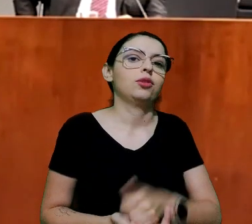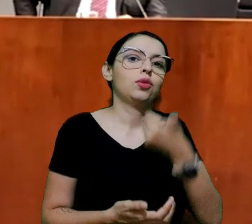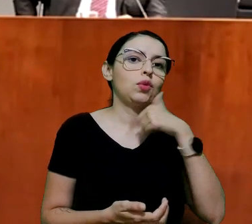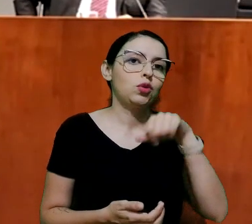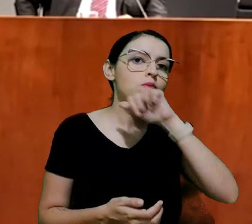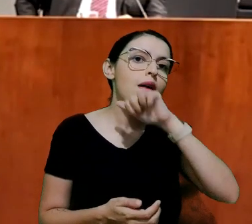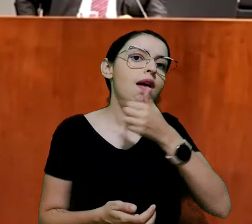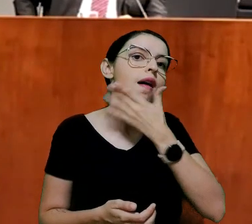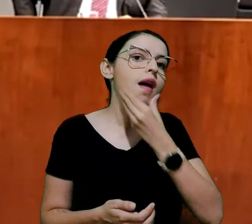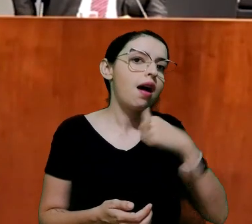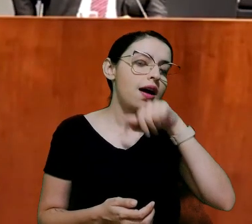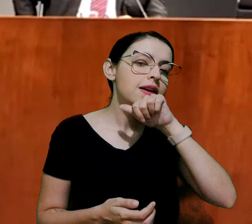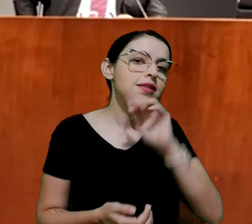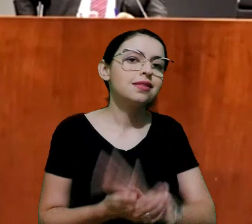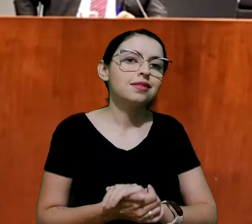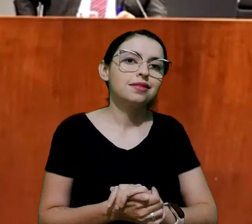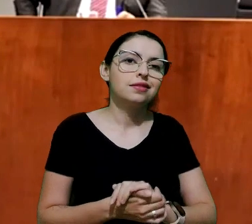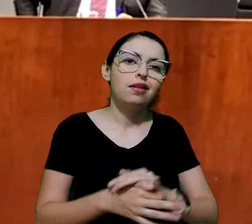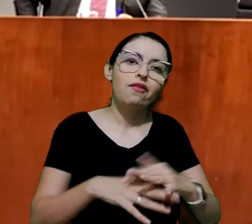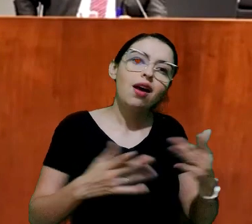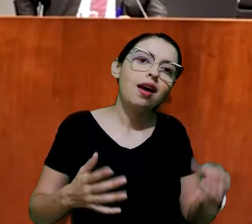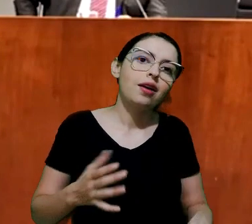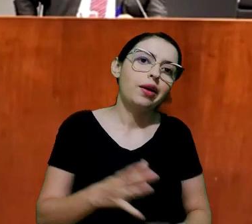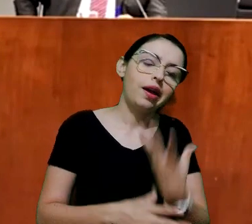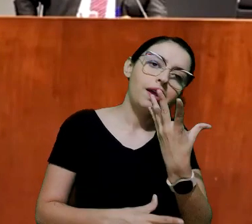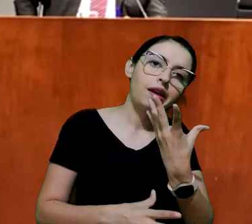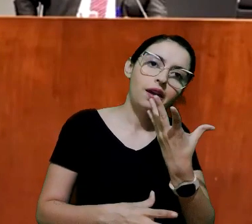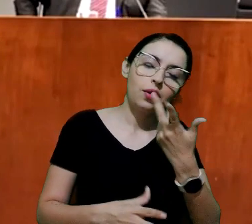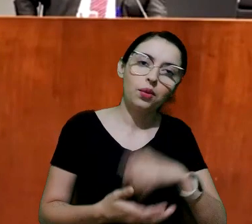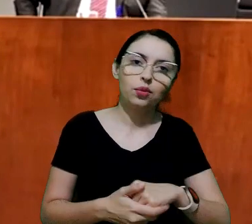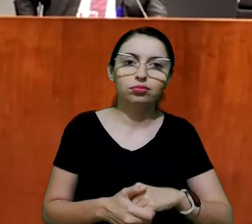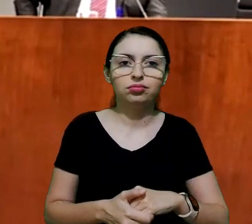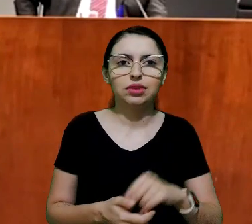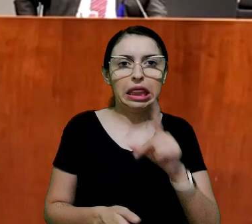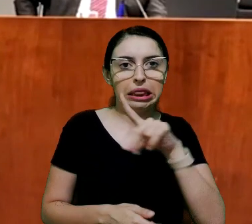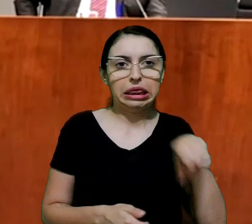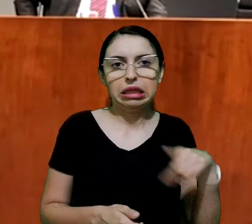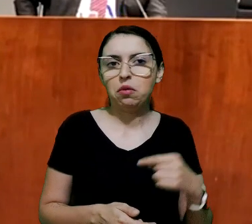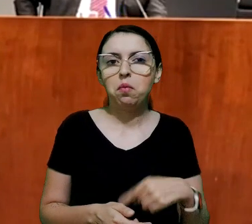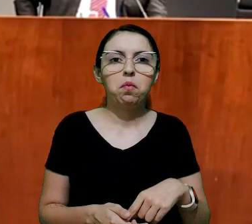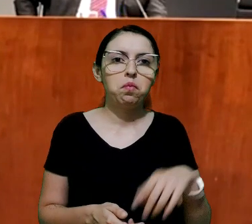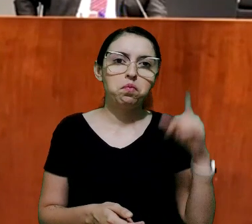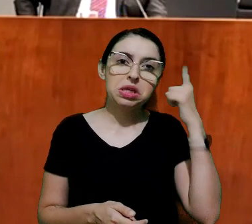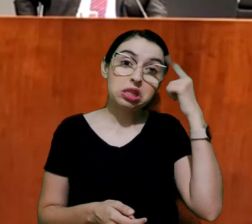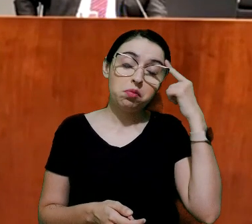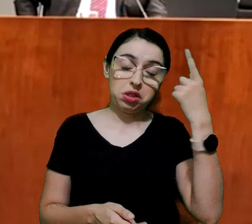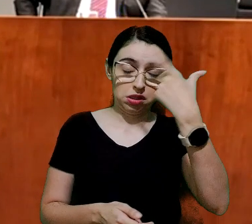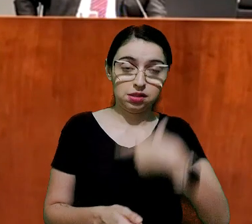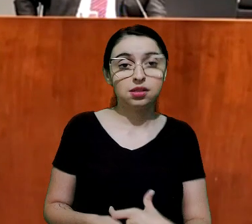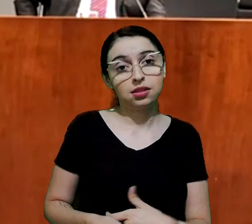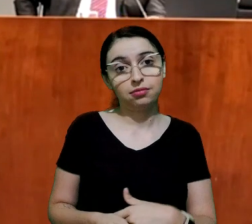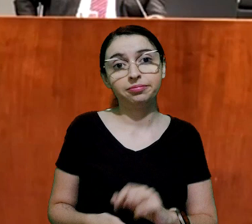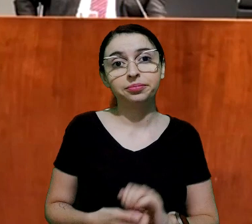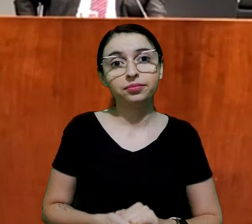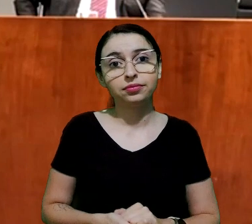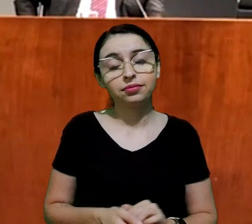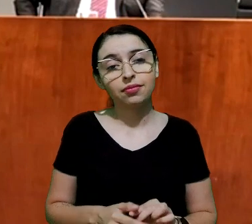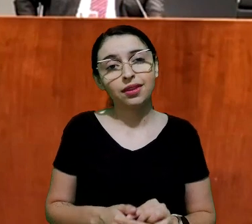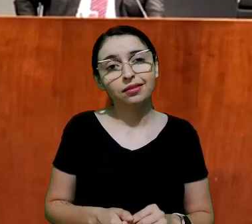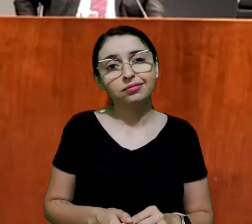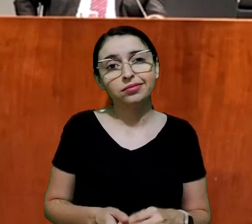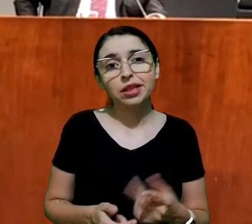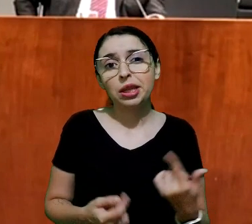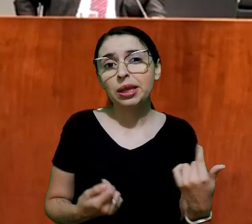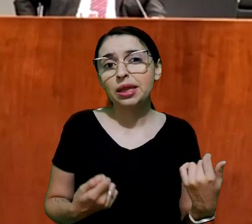criam situações que vão gerar no não egoísmo necessariamente. Não é? Então, não adianta a